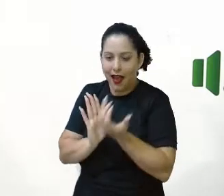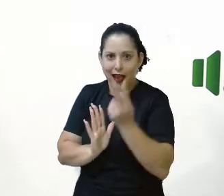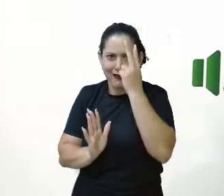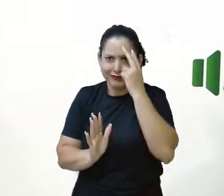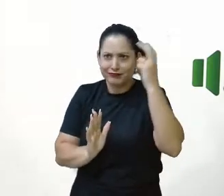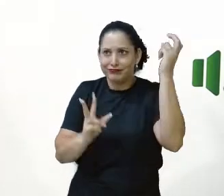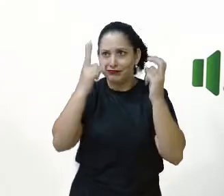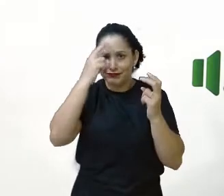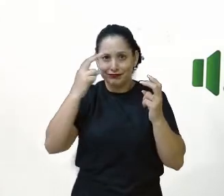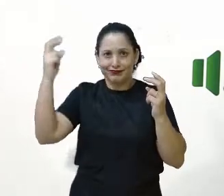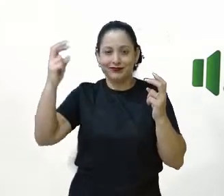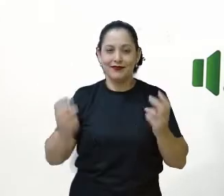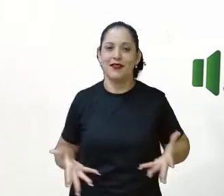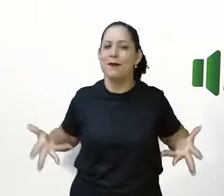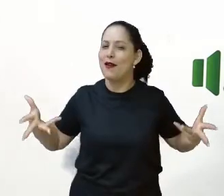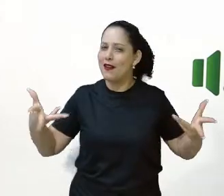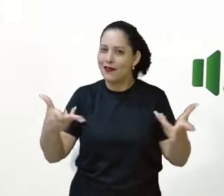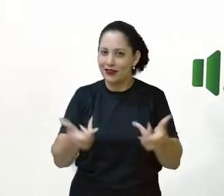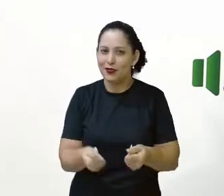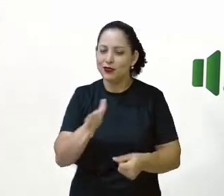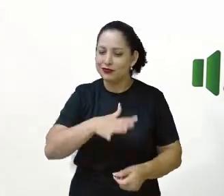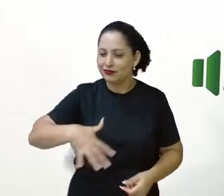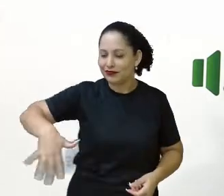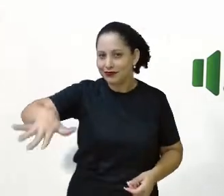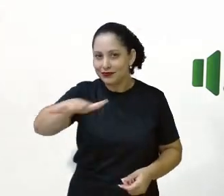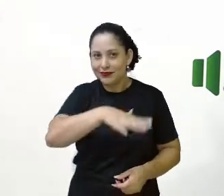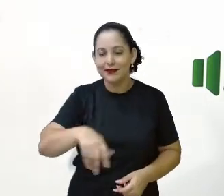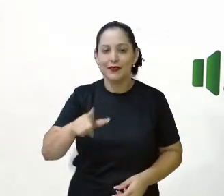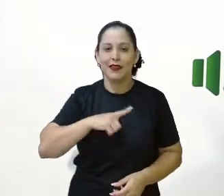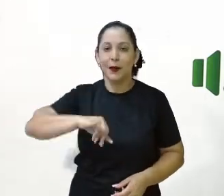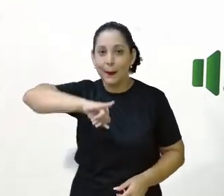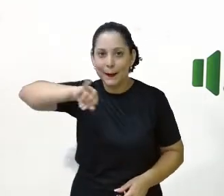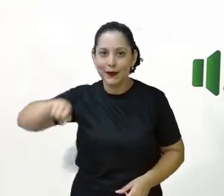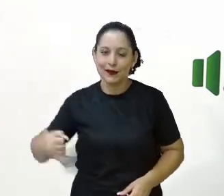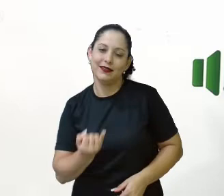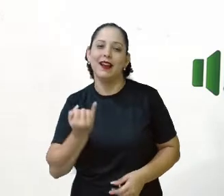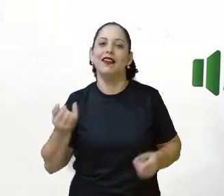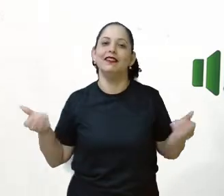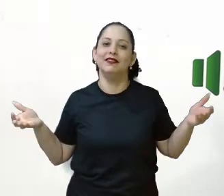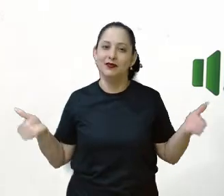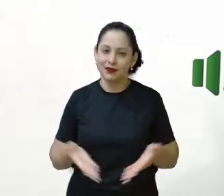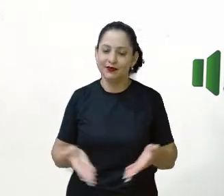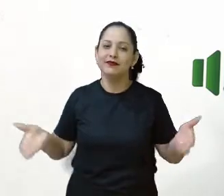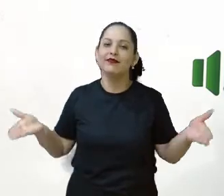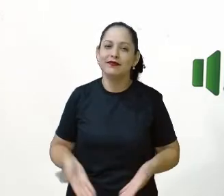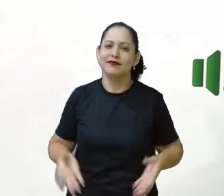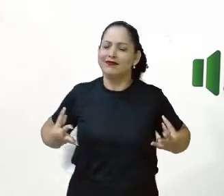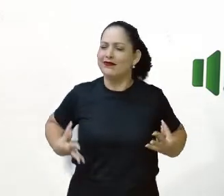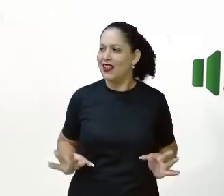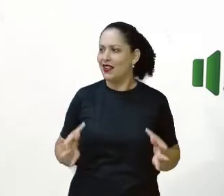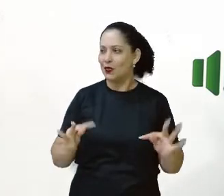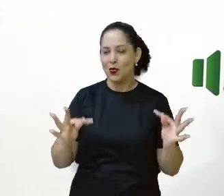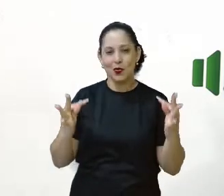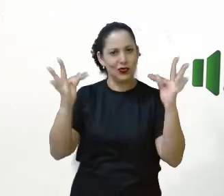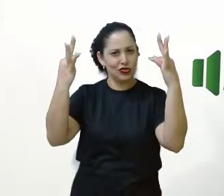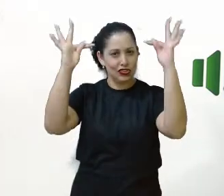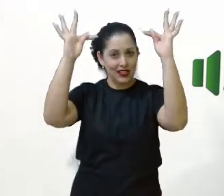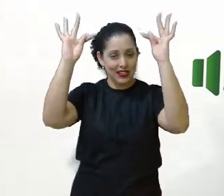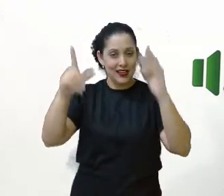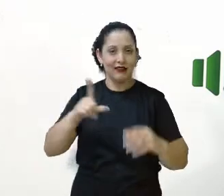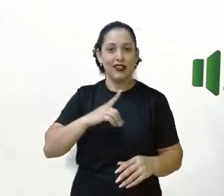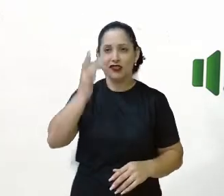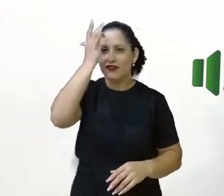mundo maravilhoso que vocês têm aí, né, a oportunidade. Hoje, com toda a tecnologia, né, a gente tem